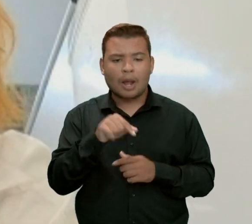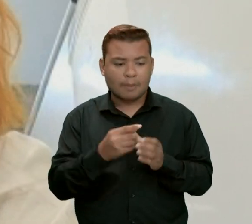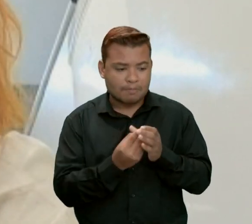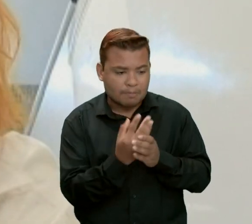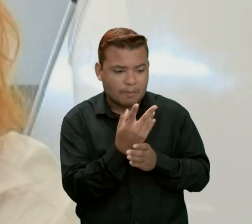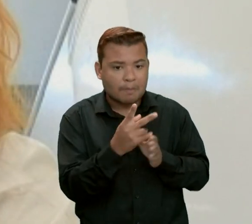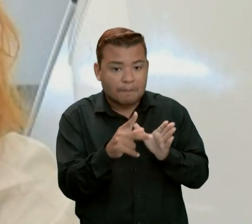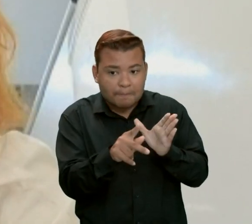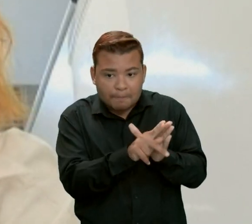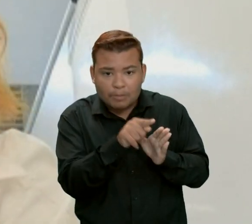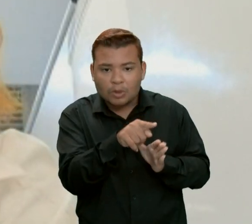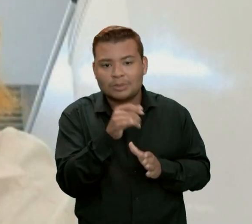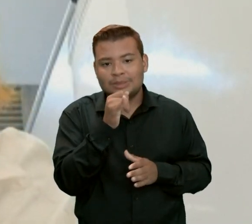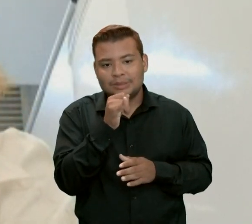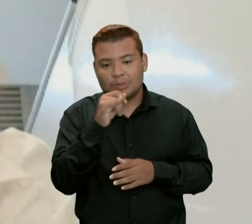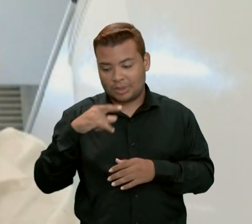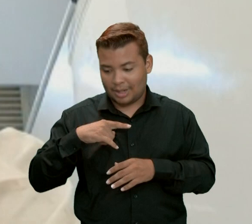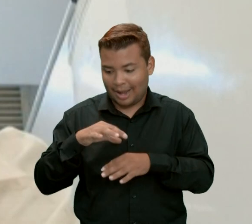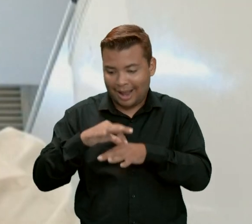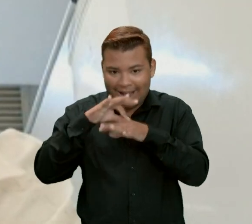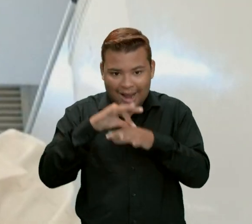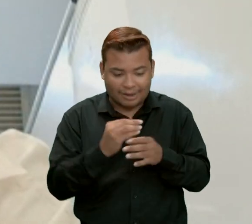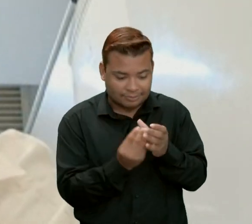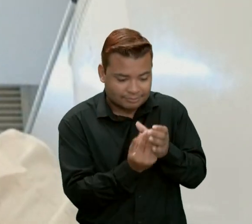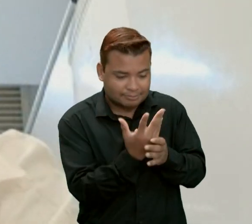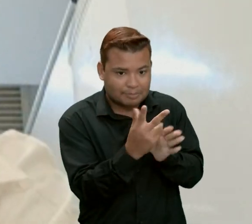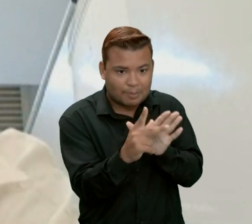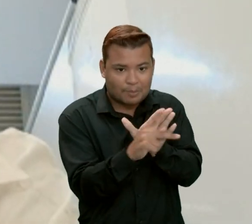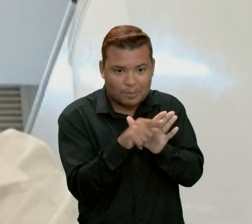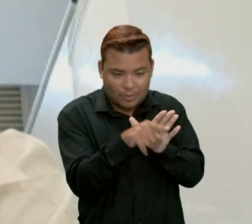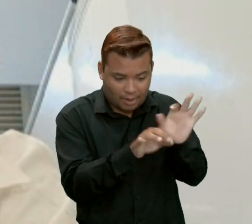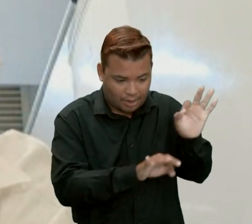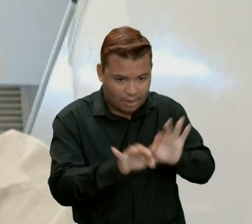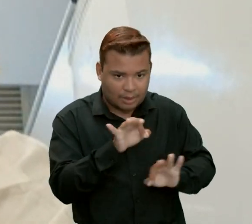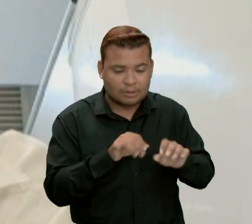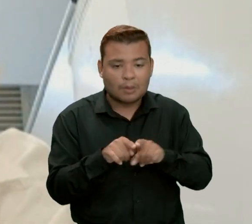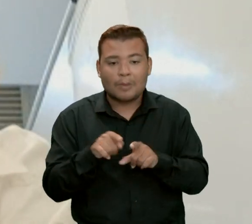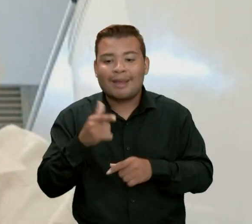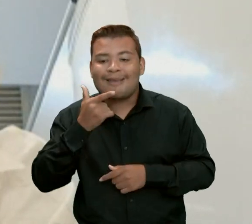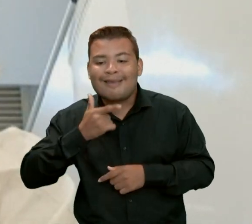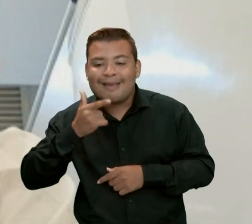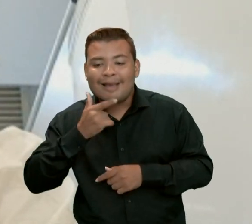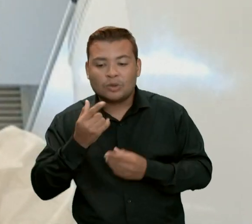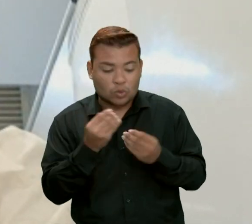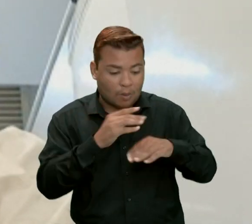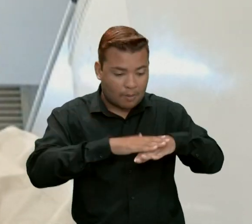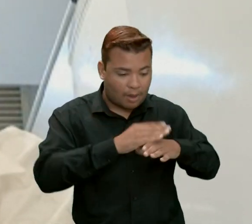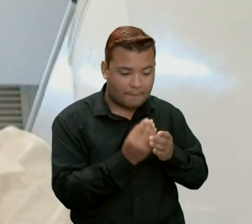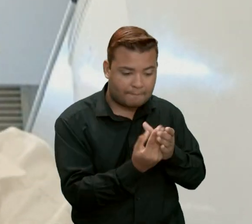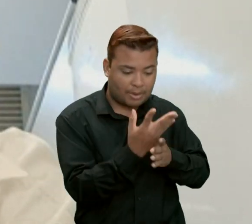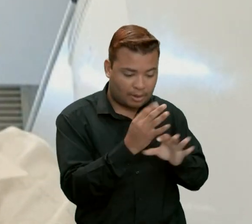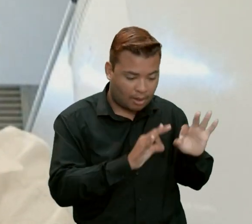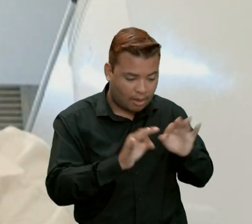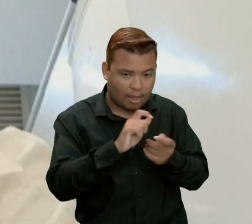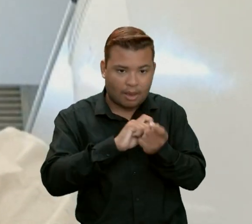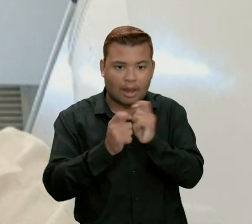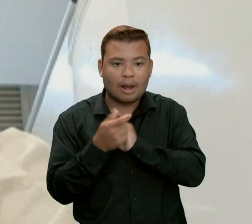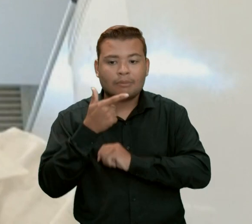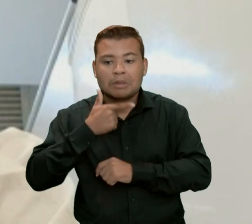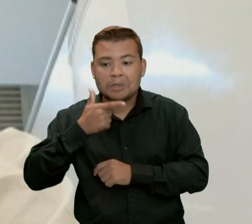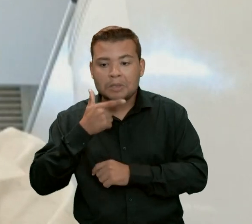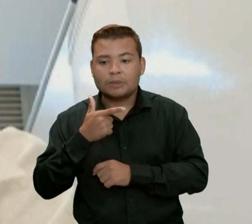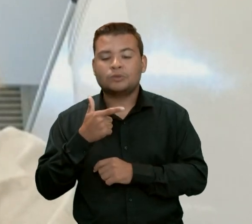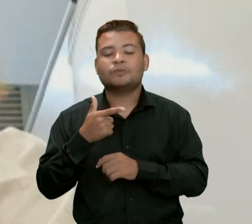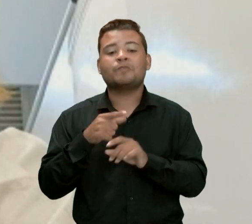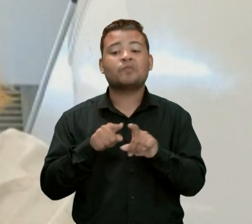carne cultivada, a gente tem queijo feito à base de plantas, além de carne cultivada, a